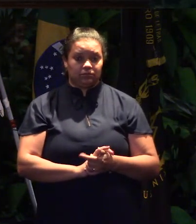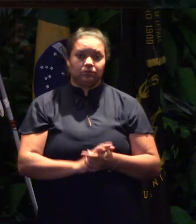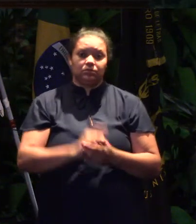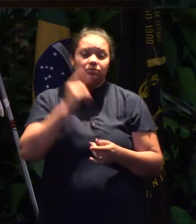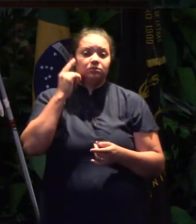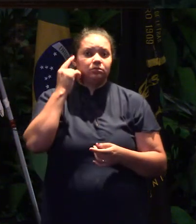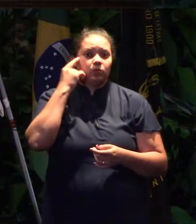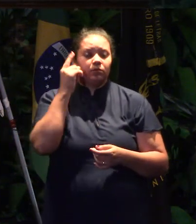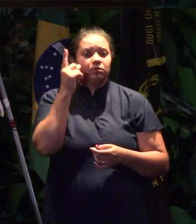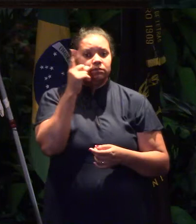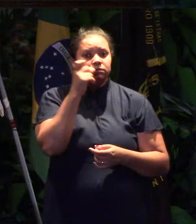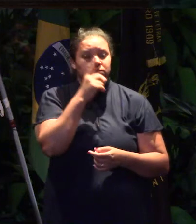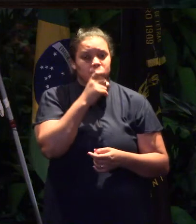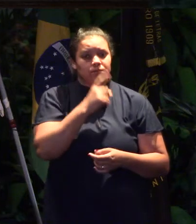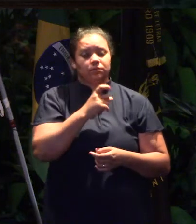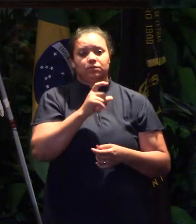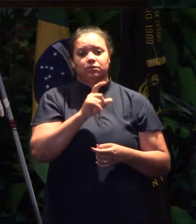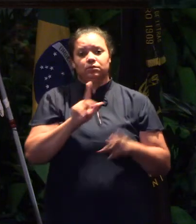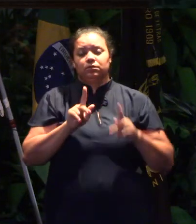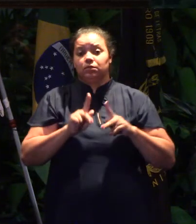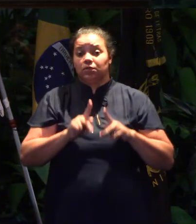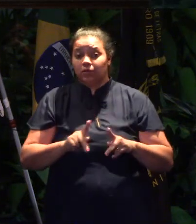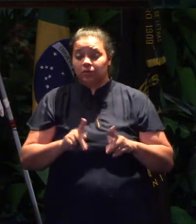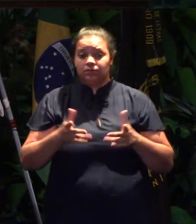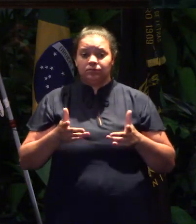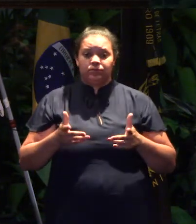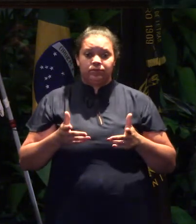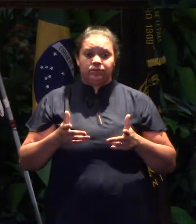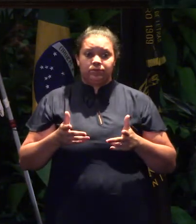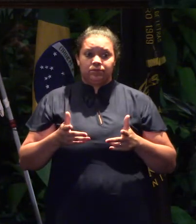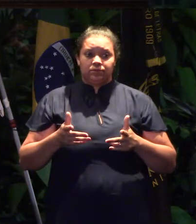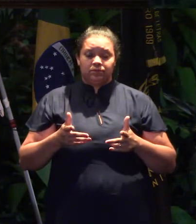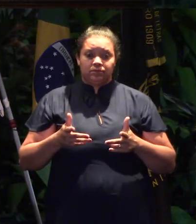complicado isso, né? Se as pessoas passarem